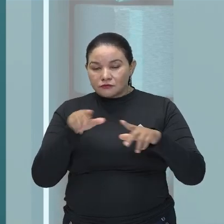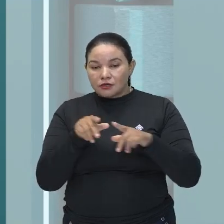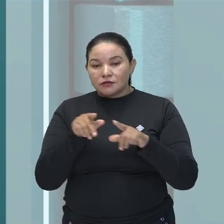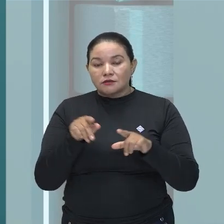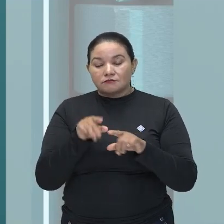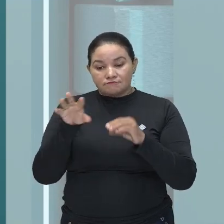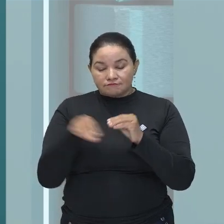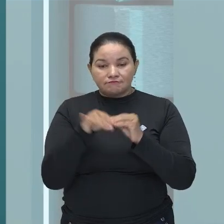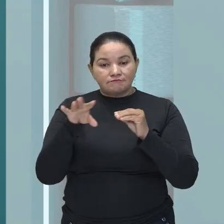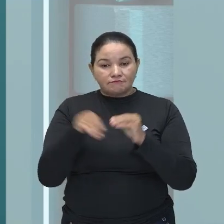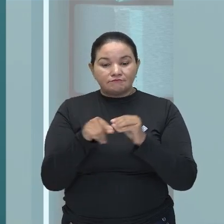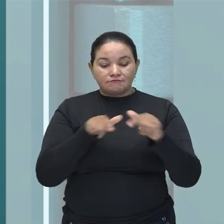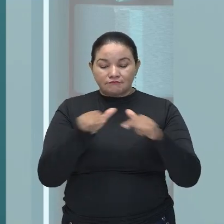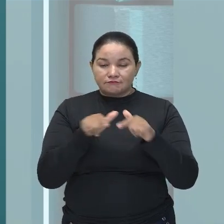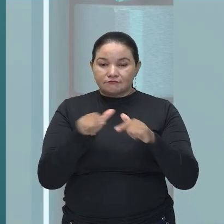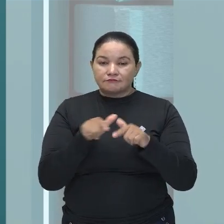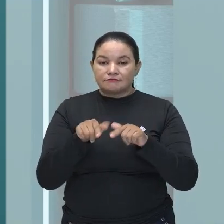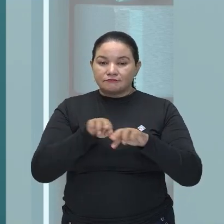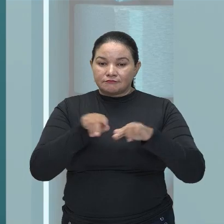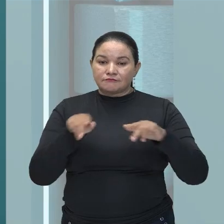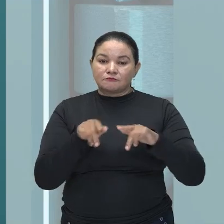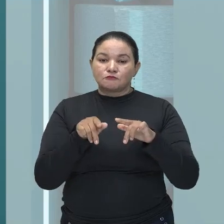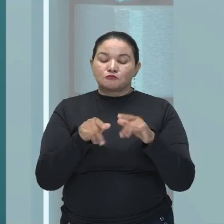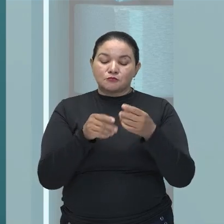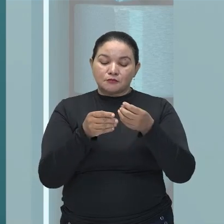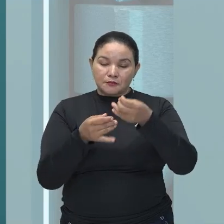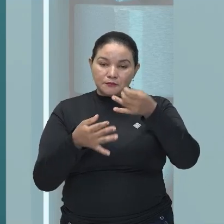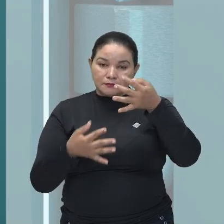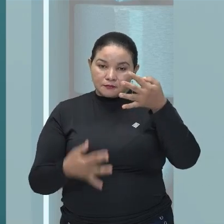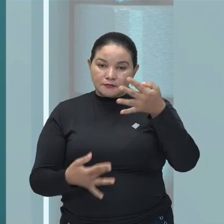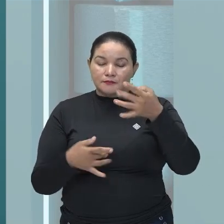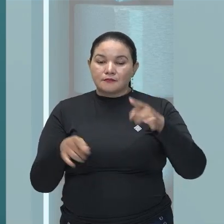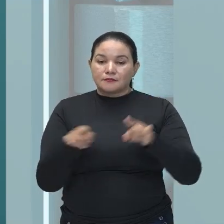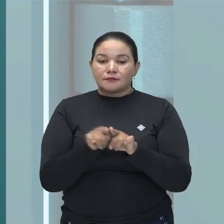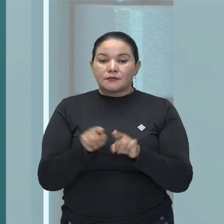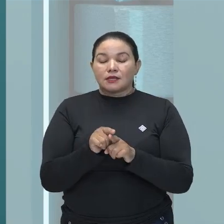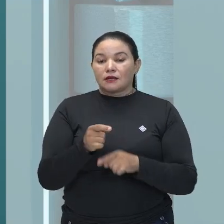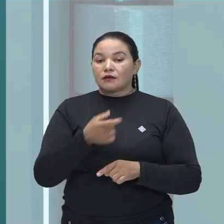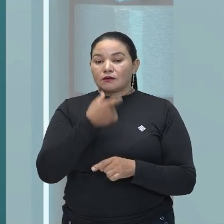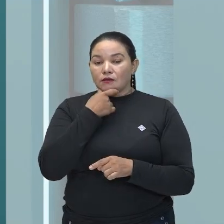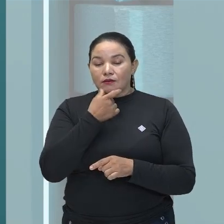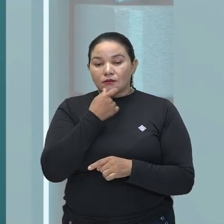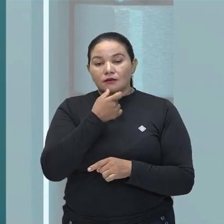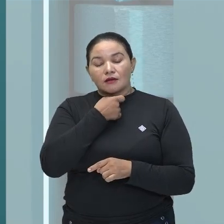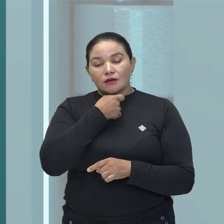exige um trabalho maior e também o repórter ele pode ali